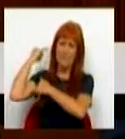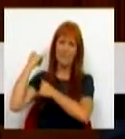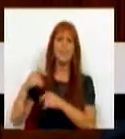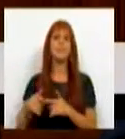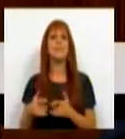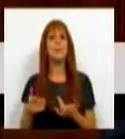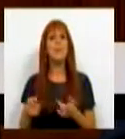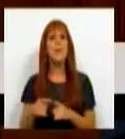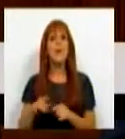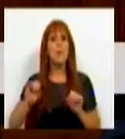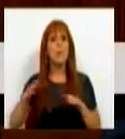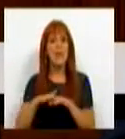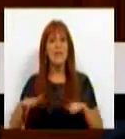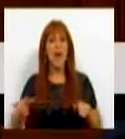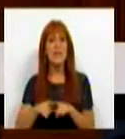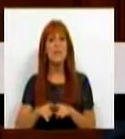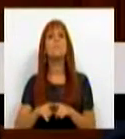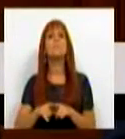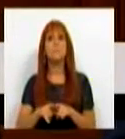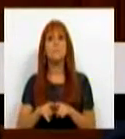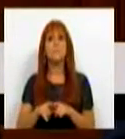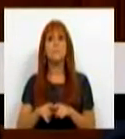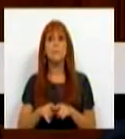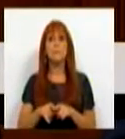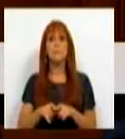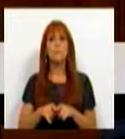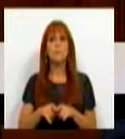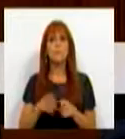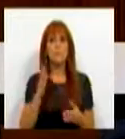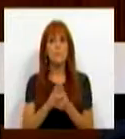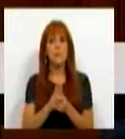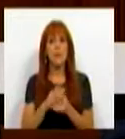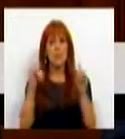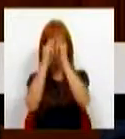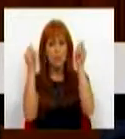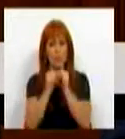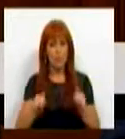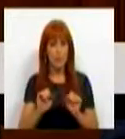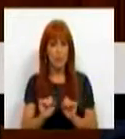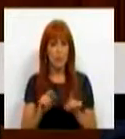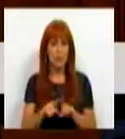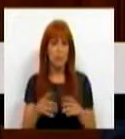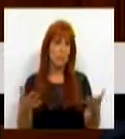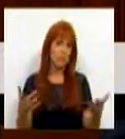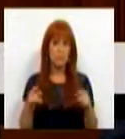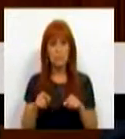e, numa primeira fase, foi um processo de internacionalização, portanto,